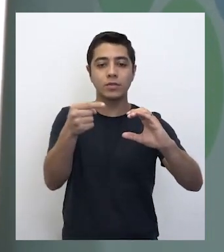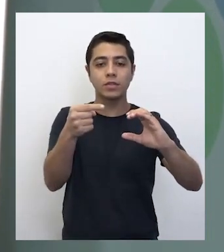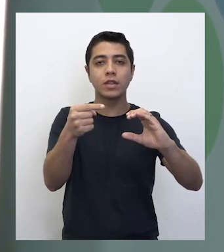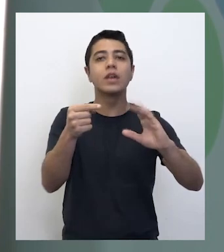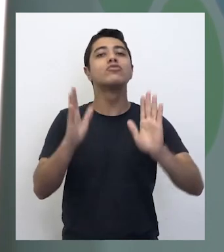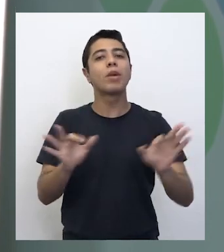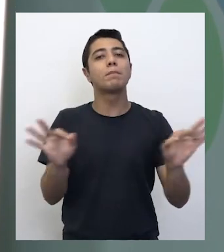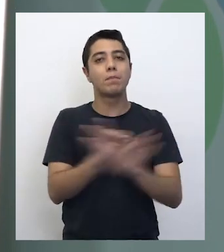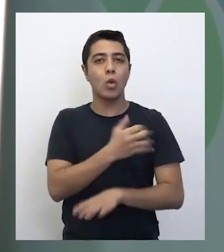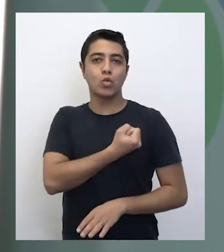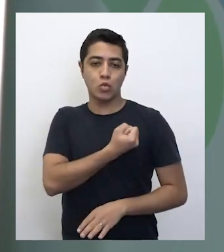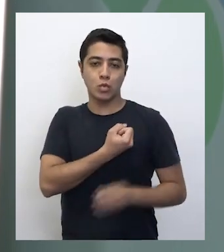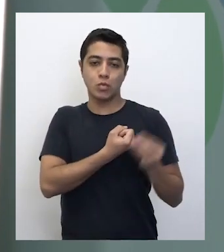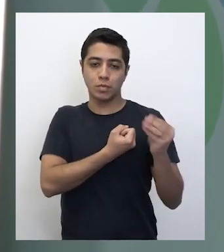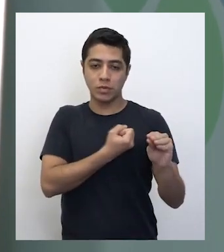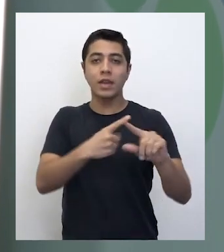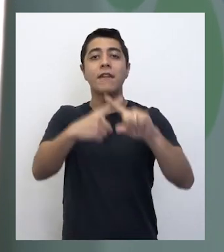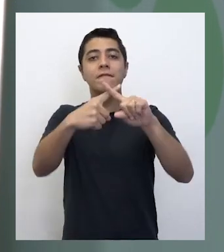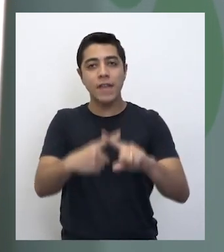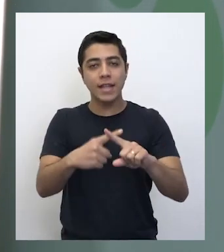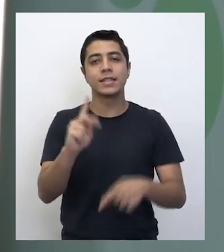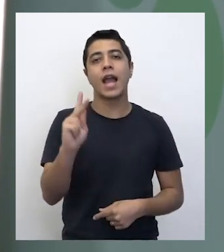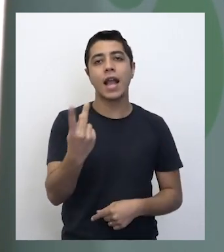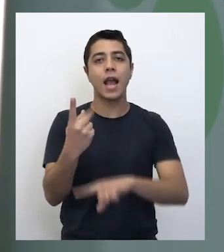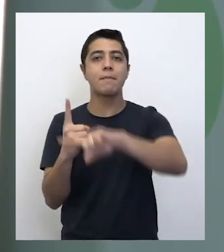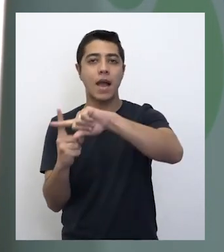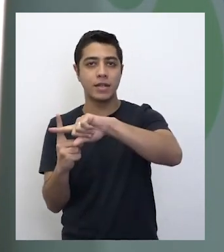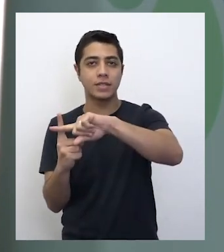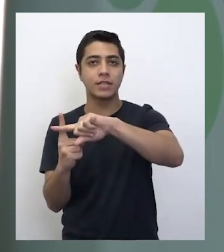0,00133 vezes a concentração de H+, que também vai ser